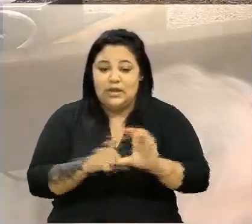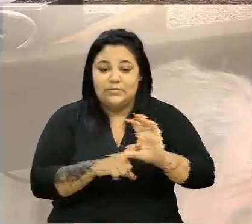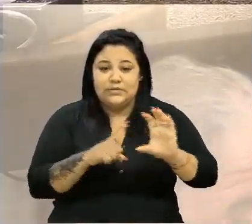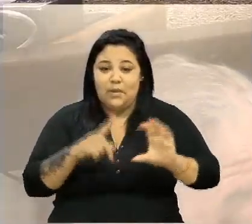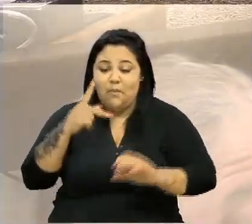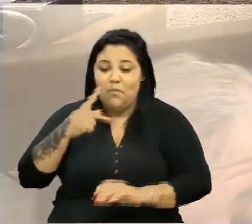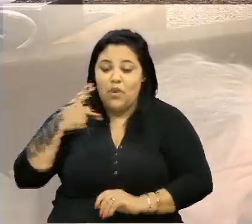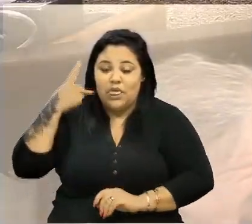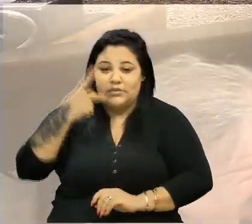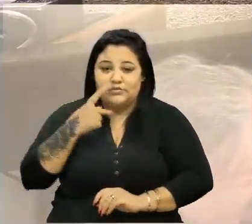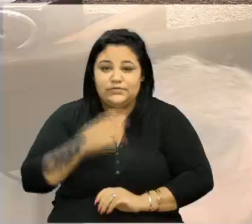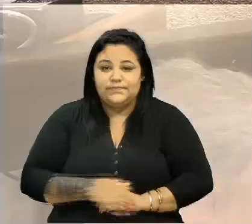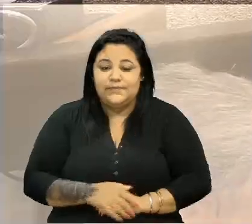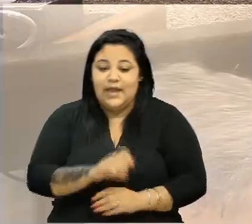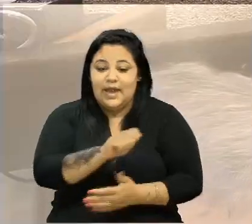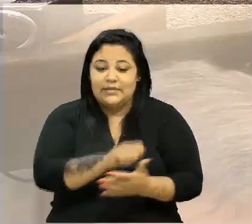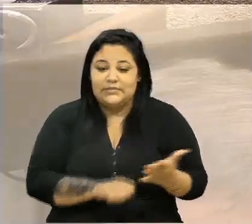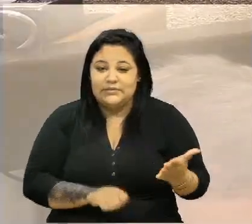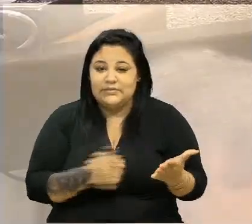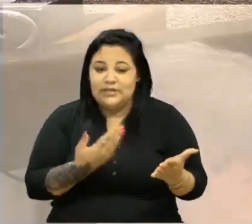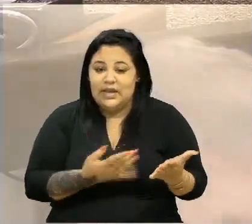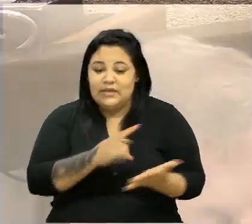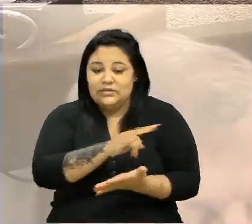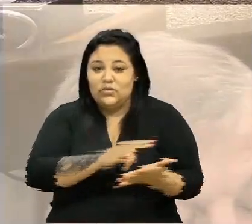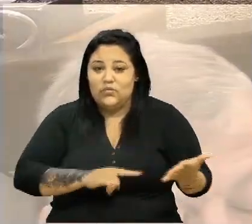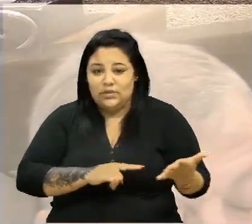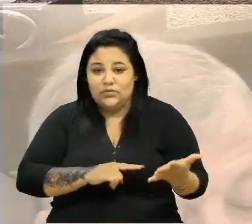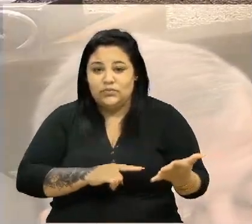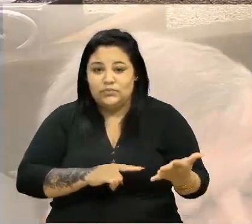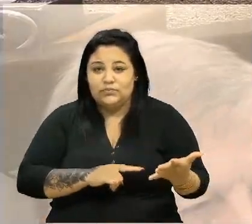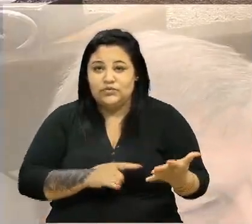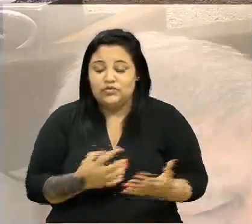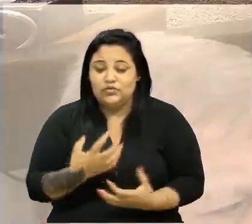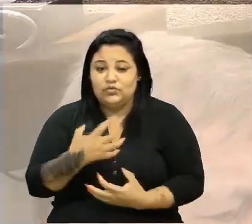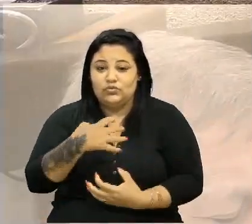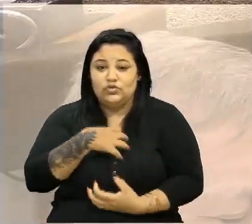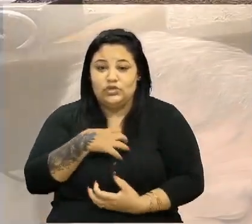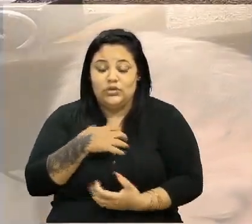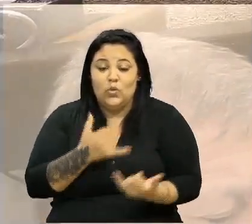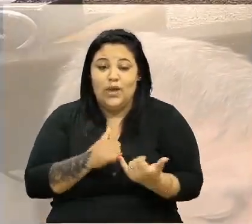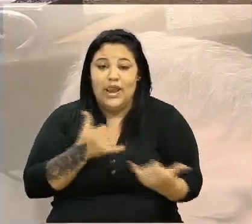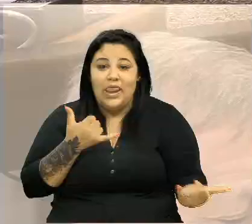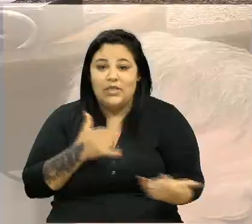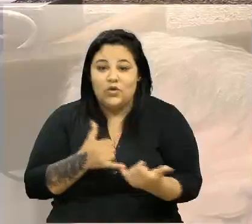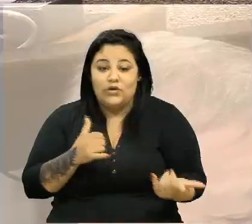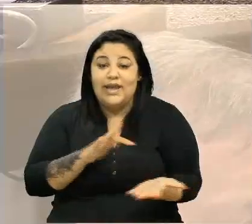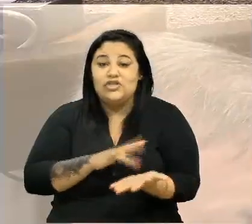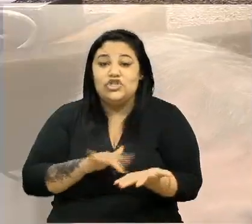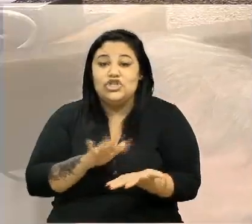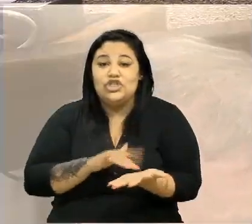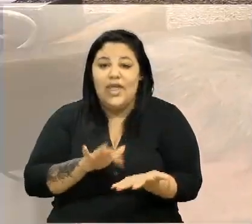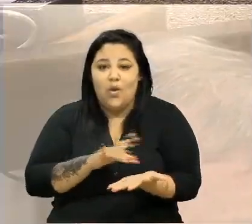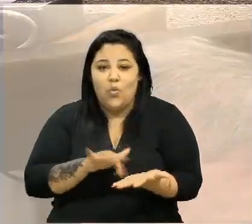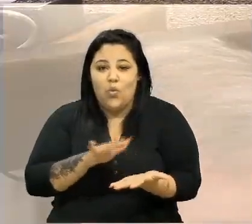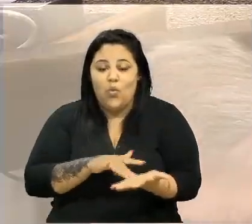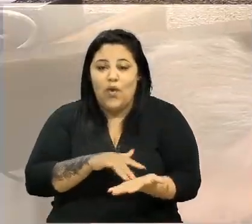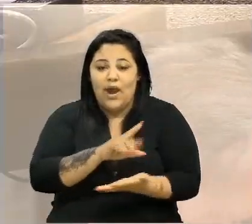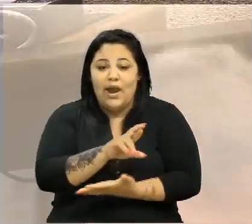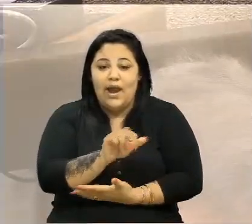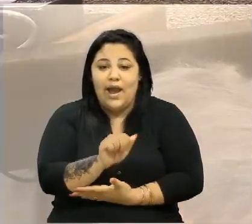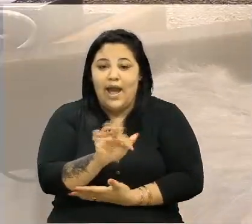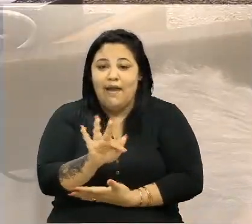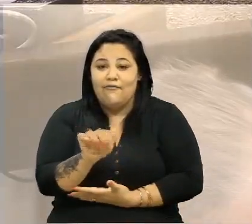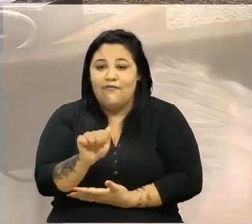emancipação política. Assina, então, este documento de uma forma eletrônica Rafael Macor